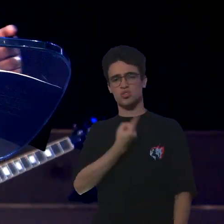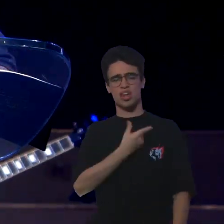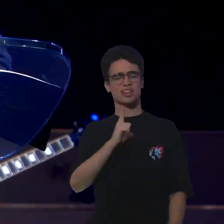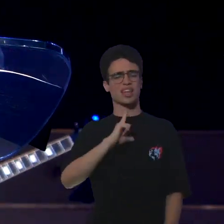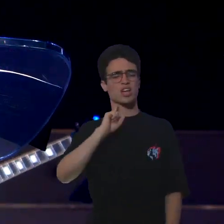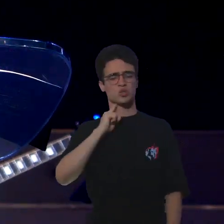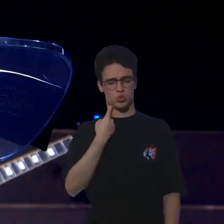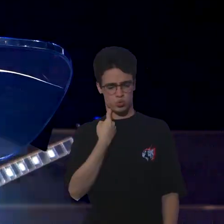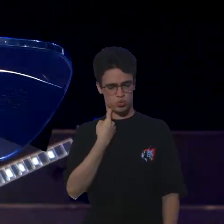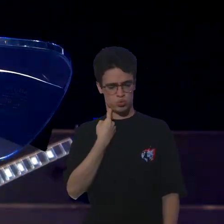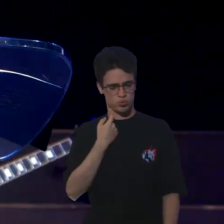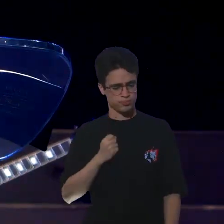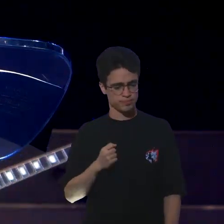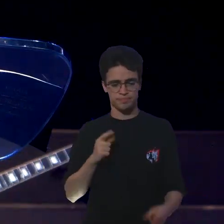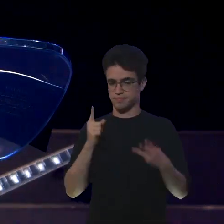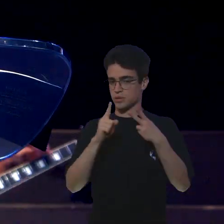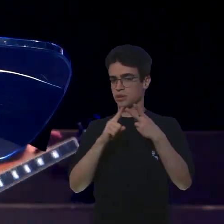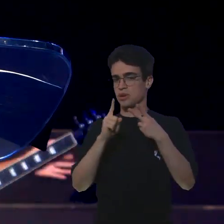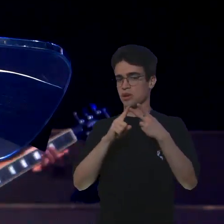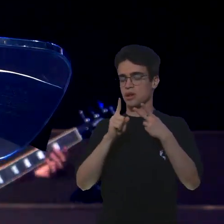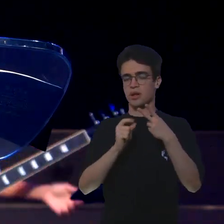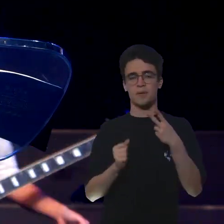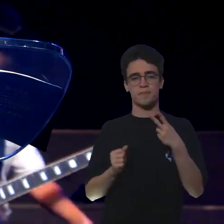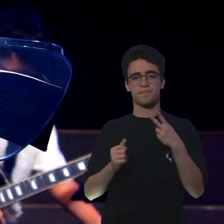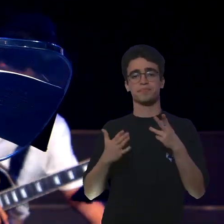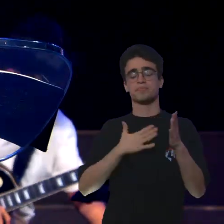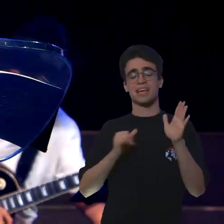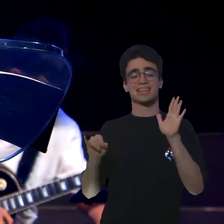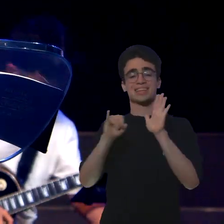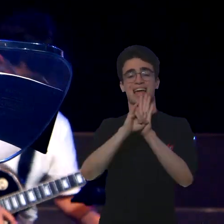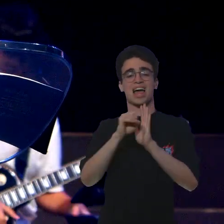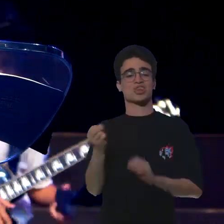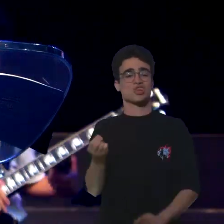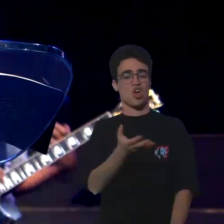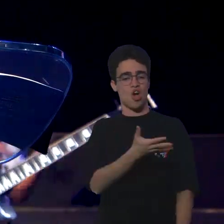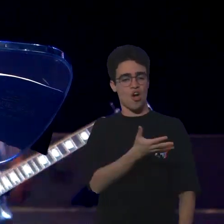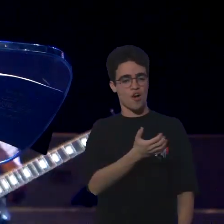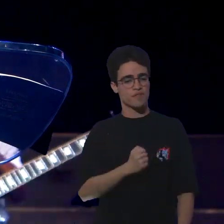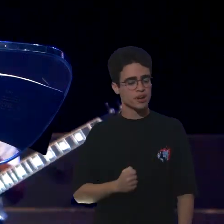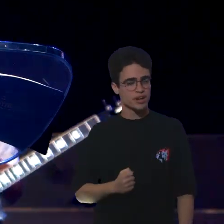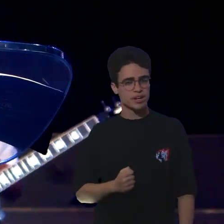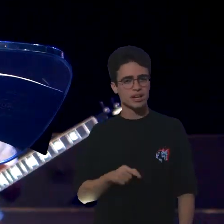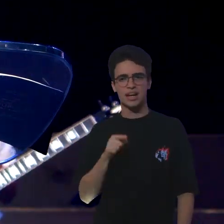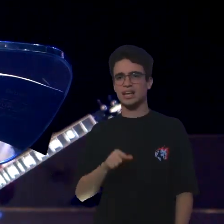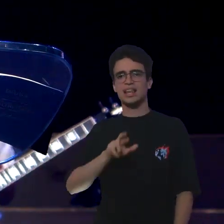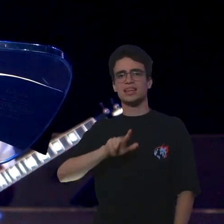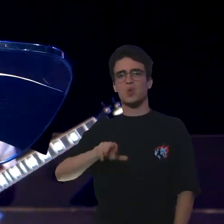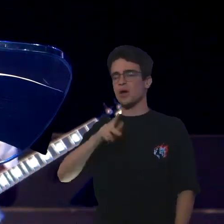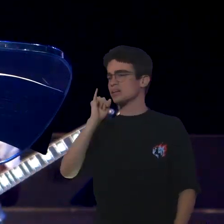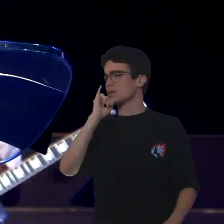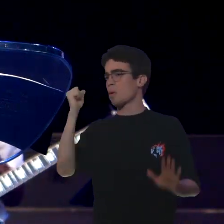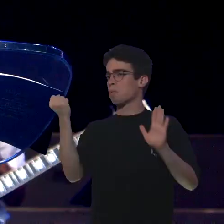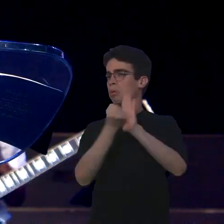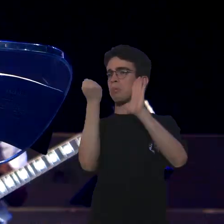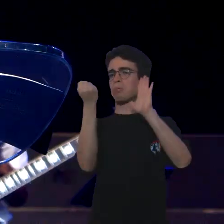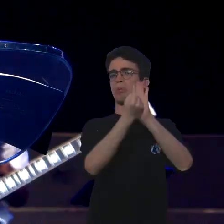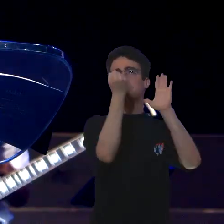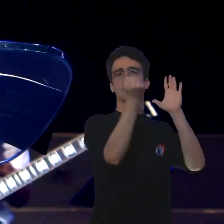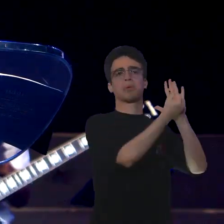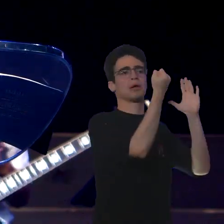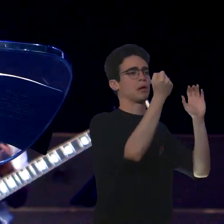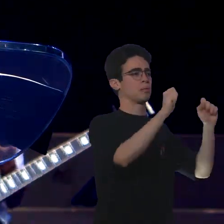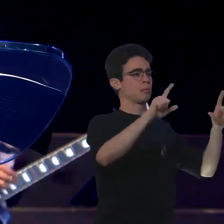lama. O segundo é uma nova identidade, que não permite rótulos, além daqueles